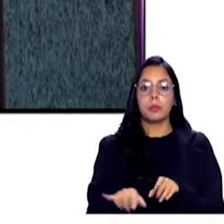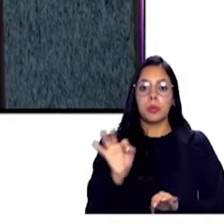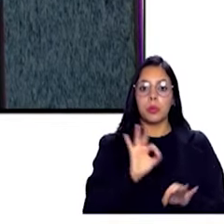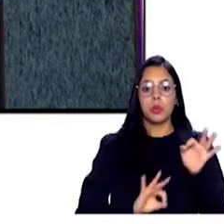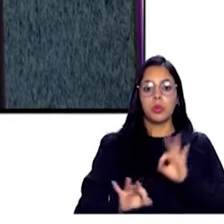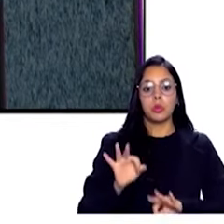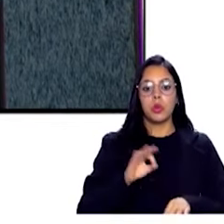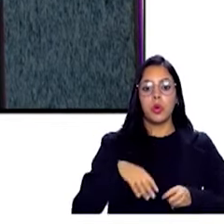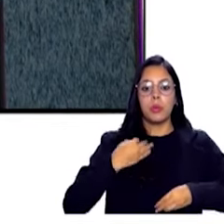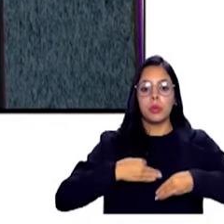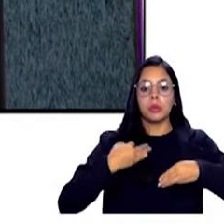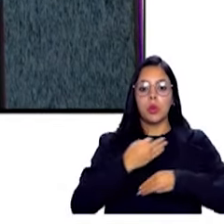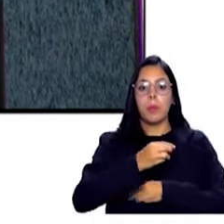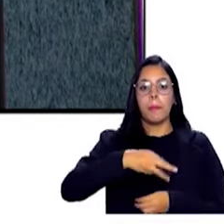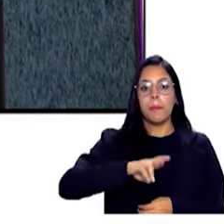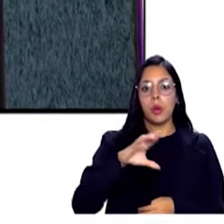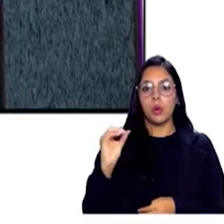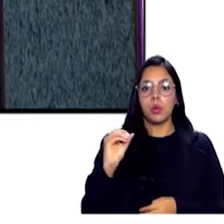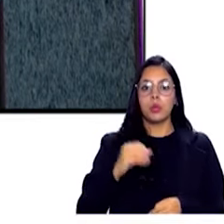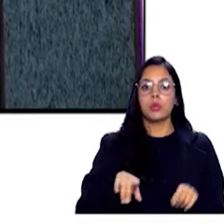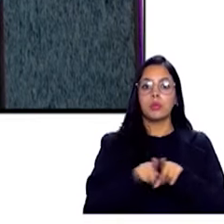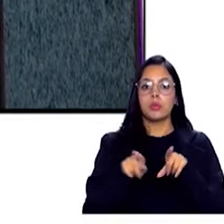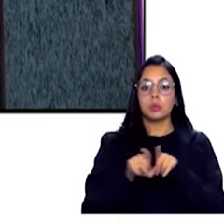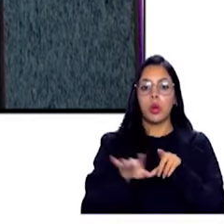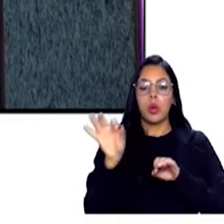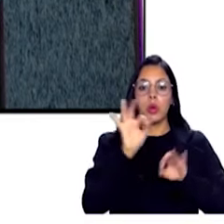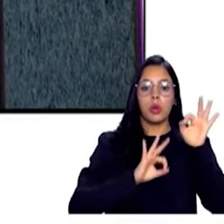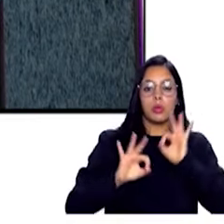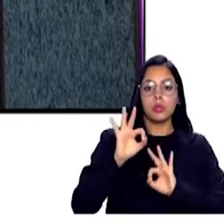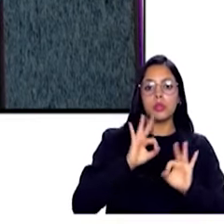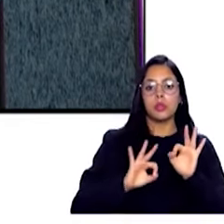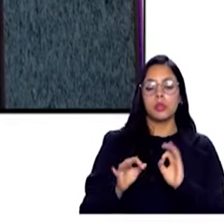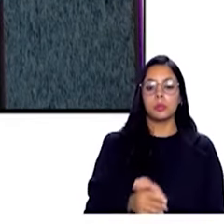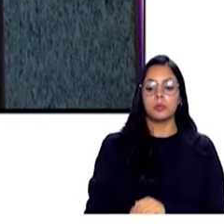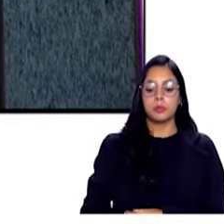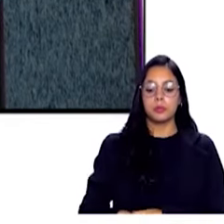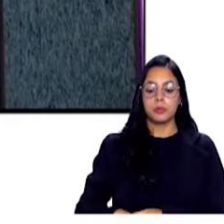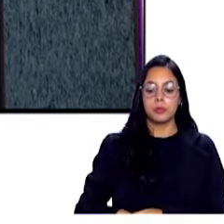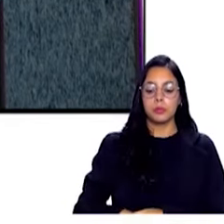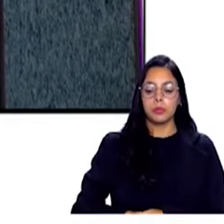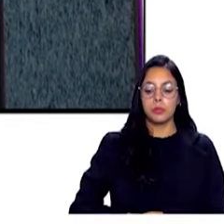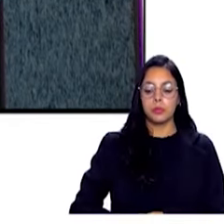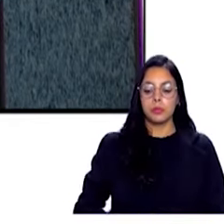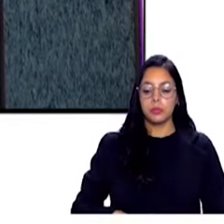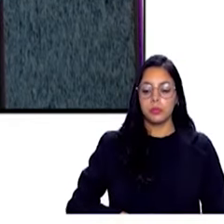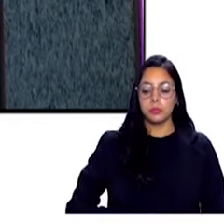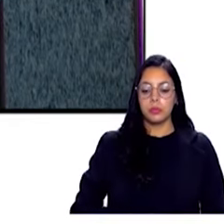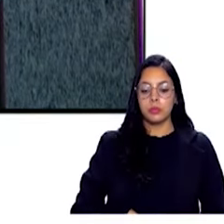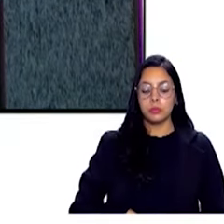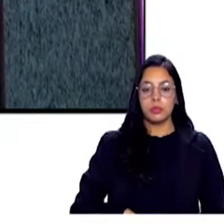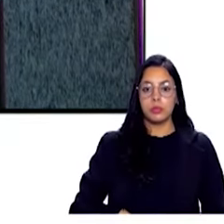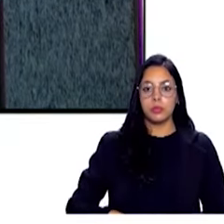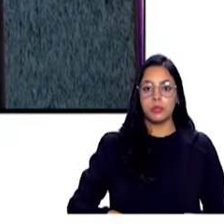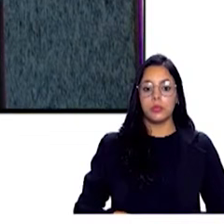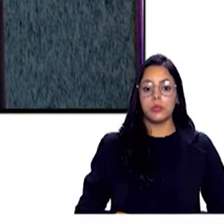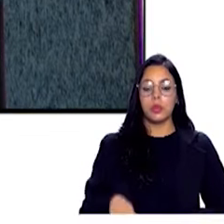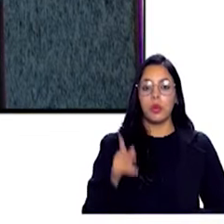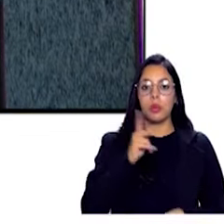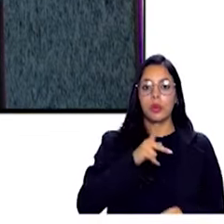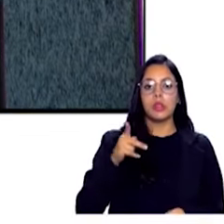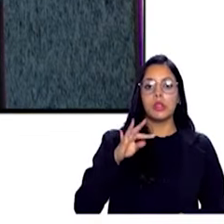campbel a organização do do do Dr tesolin do professor